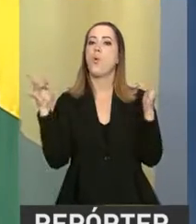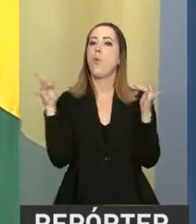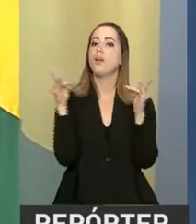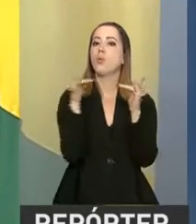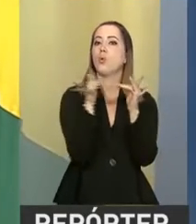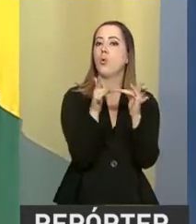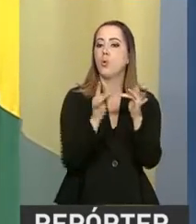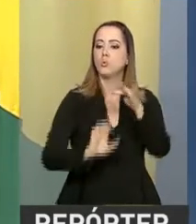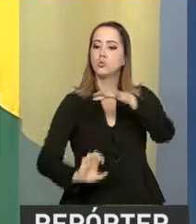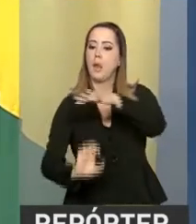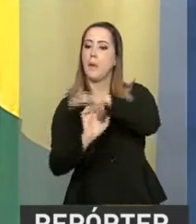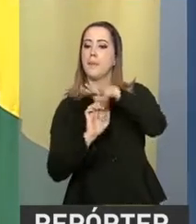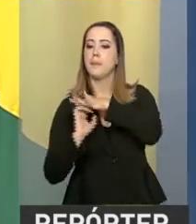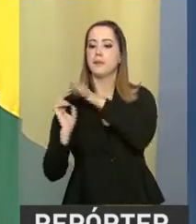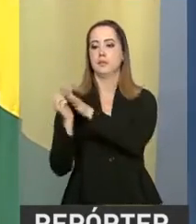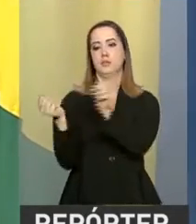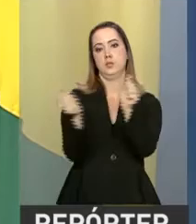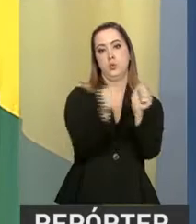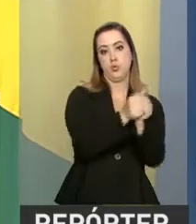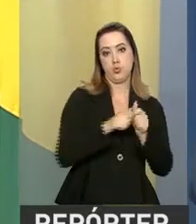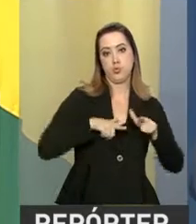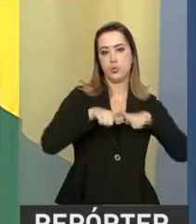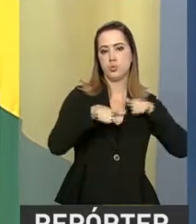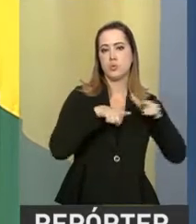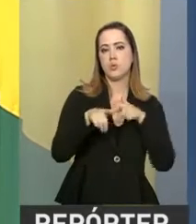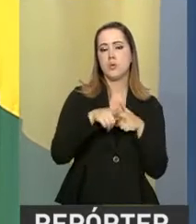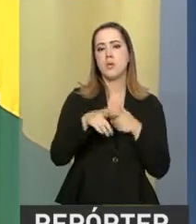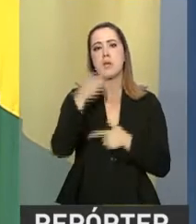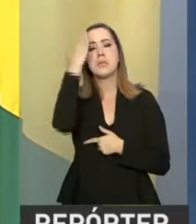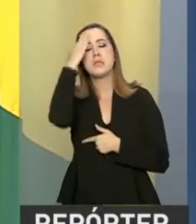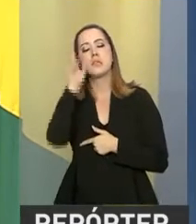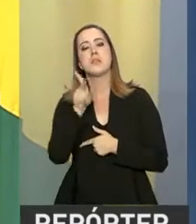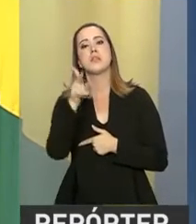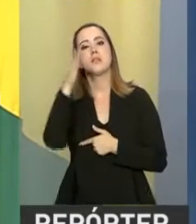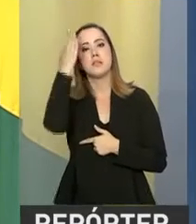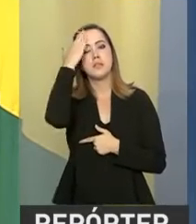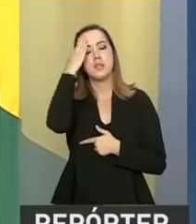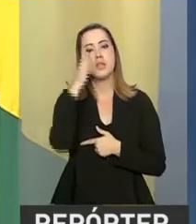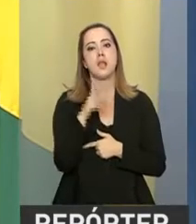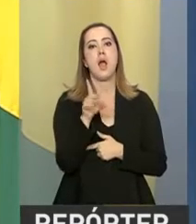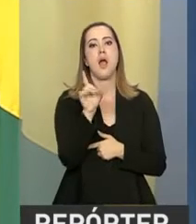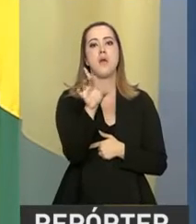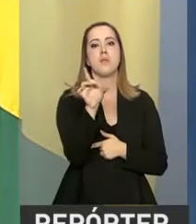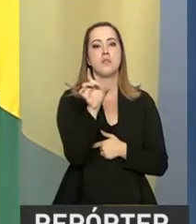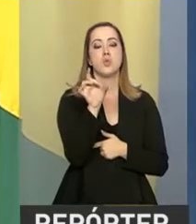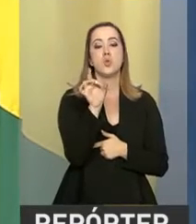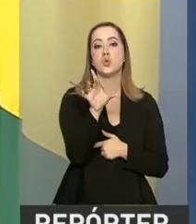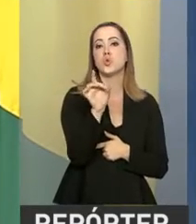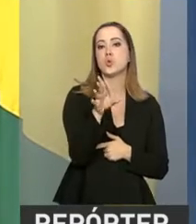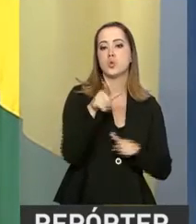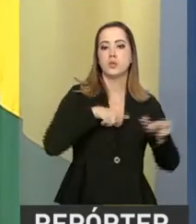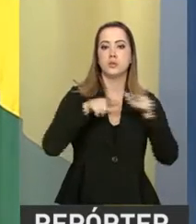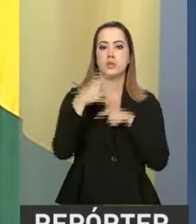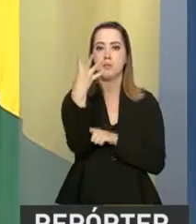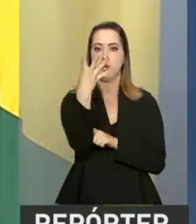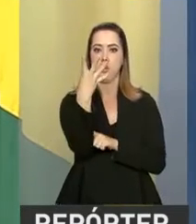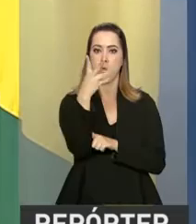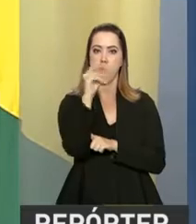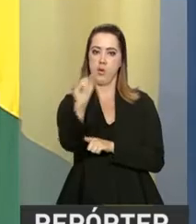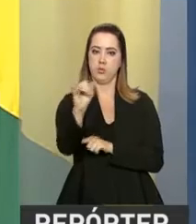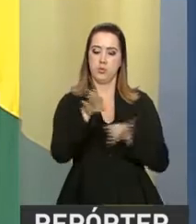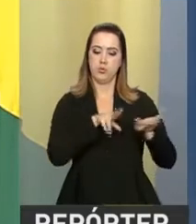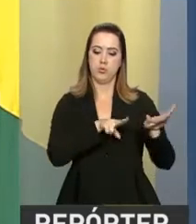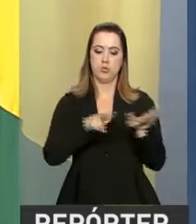entre trabalhadores e empregadores quem sabe o trabalhador passe a trabalhar apenas quatro horas quatro dias por semana